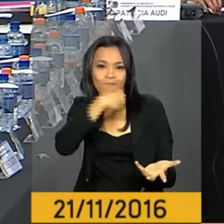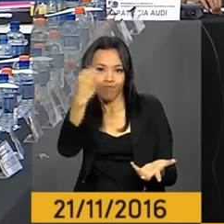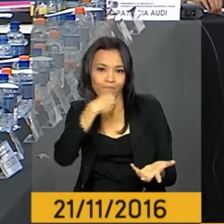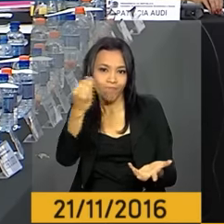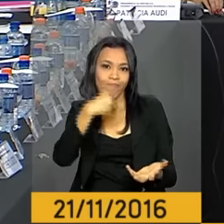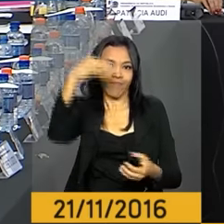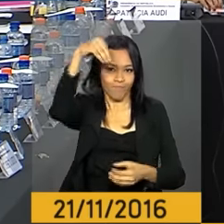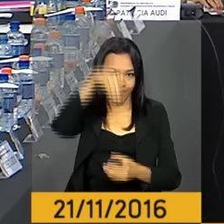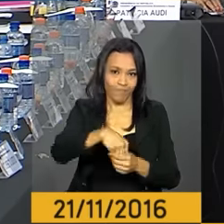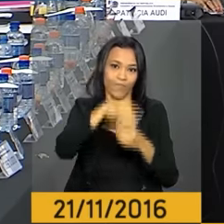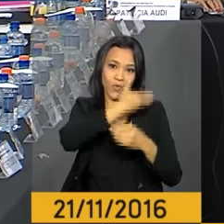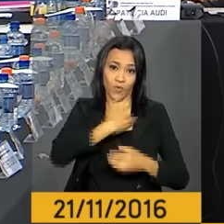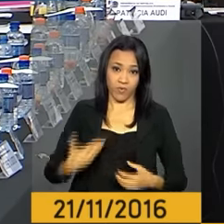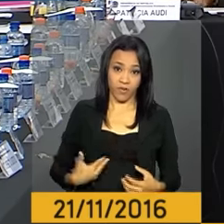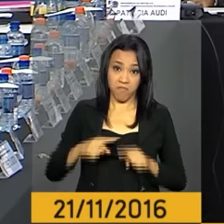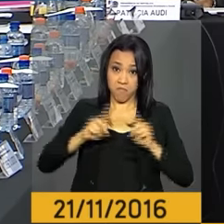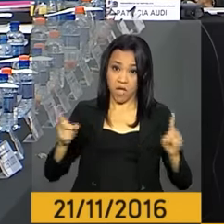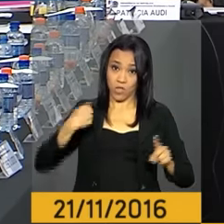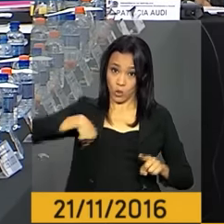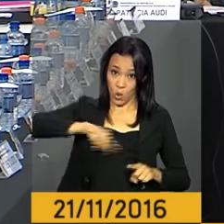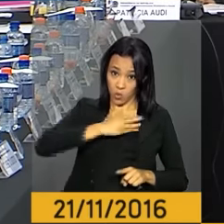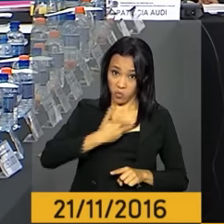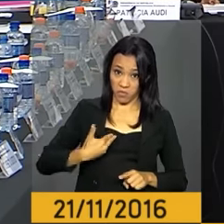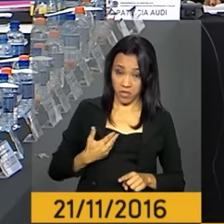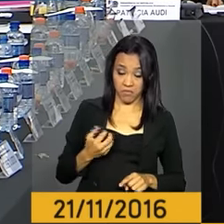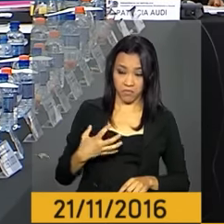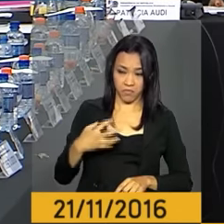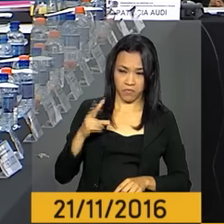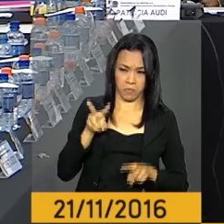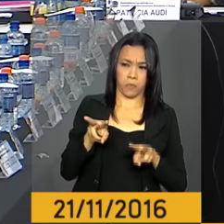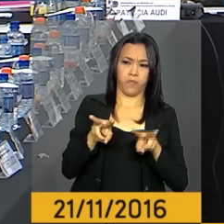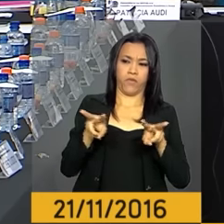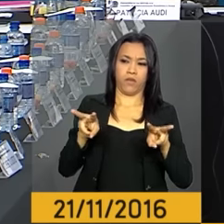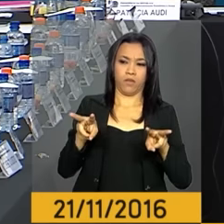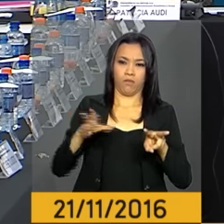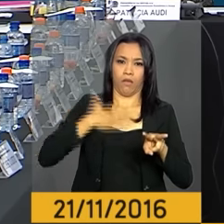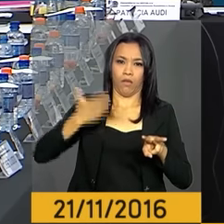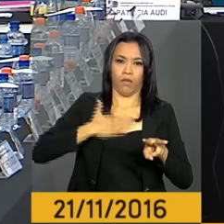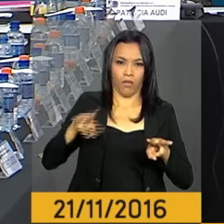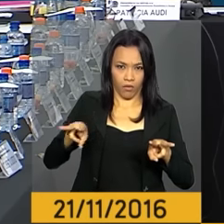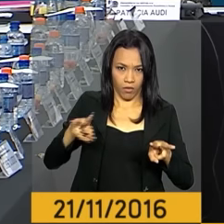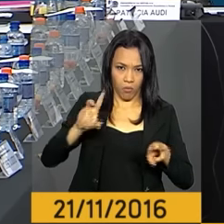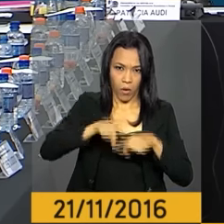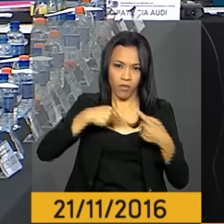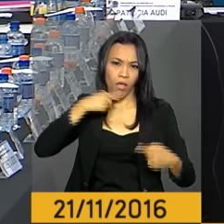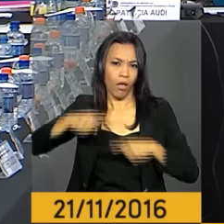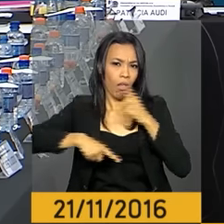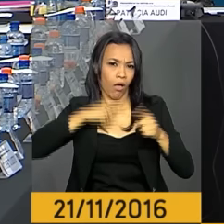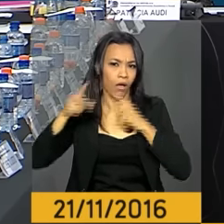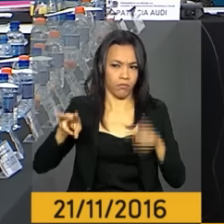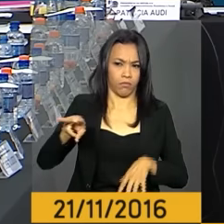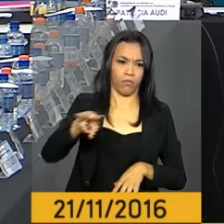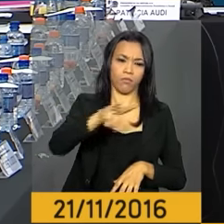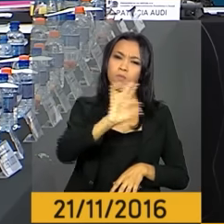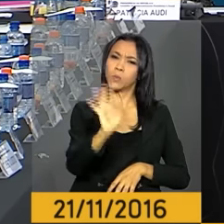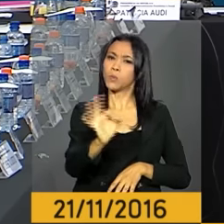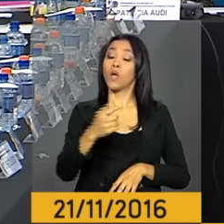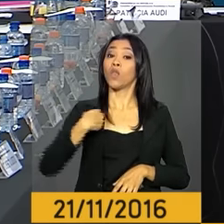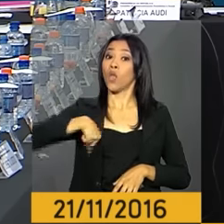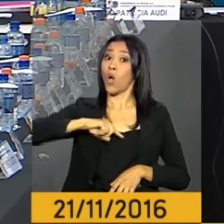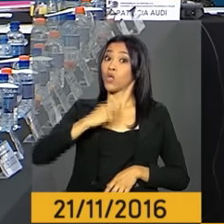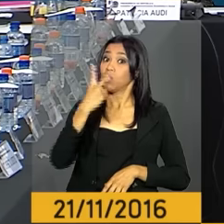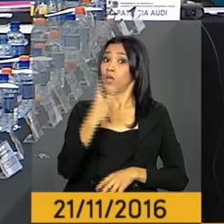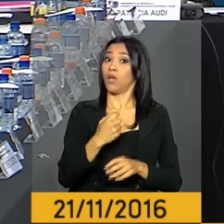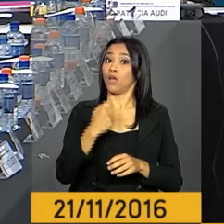nós não levamos em conta isso. Mesmo eu estou há 2 meses, como nós estamos há 2 meses, como um governo